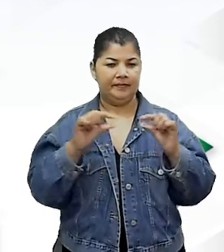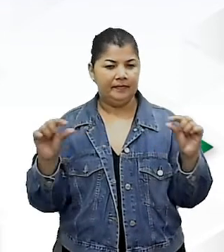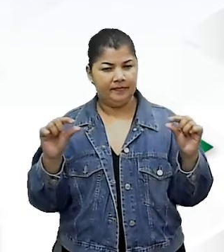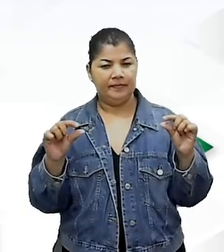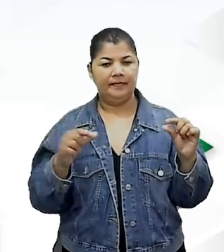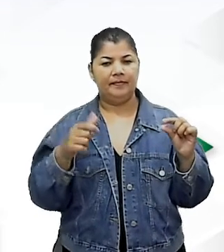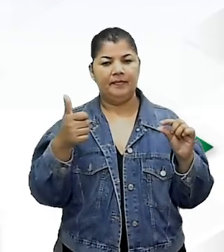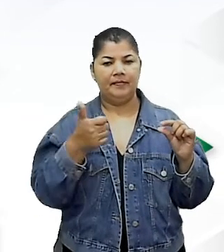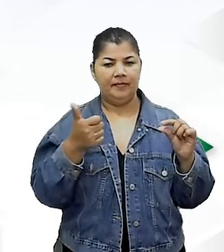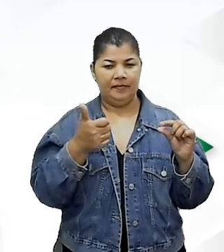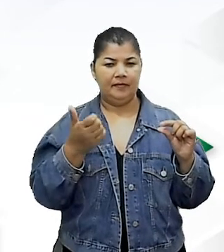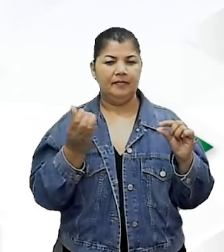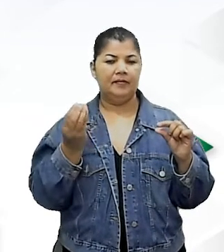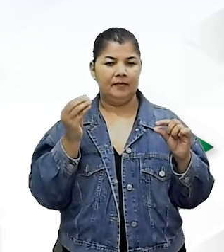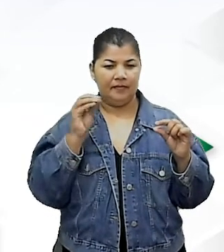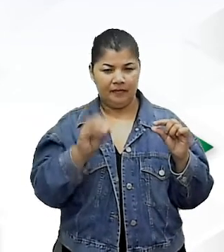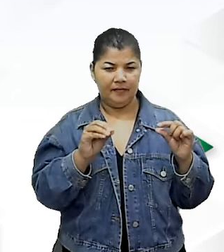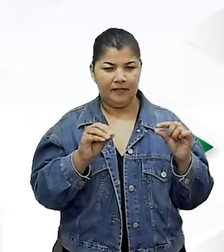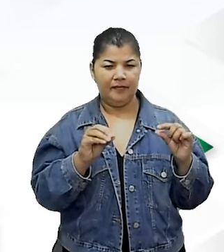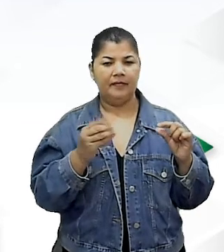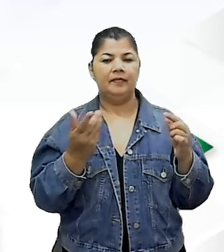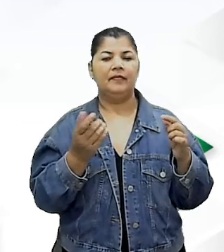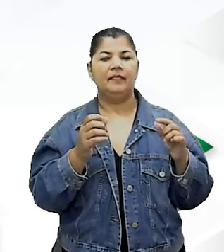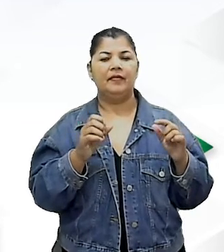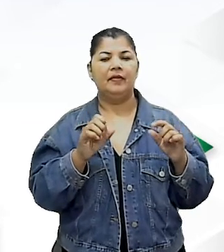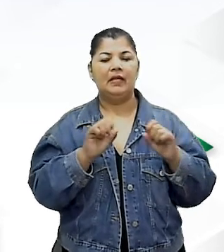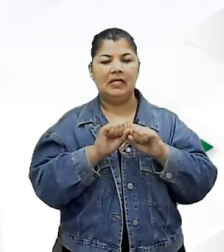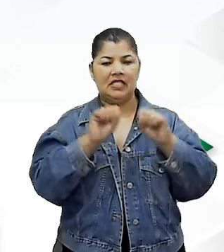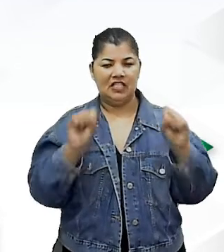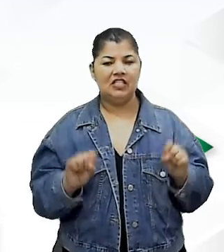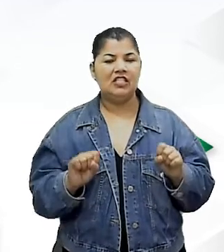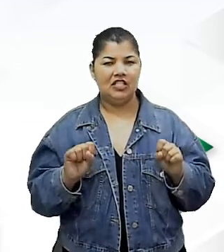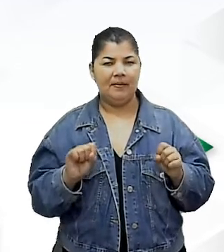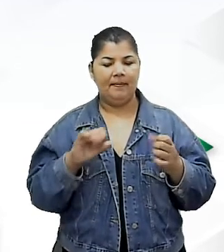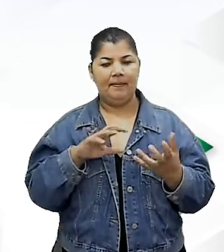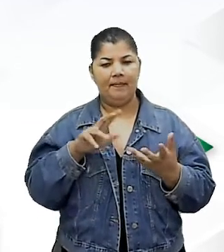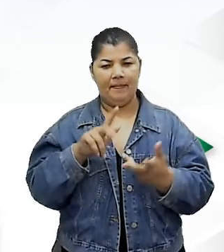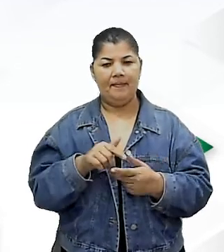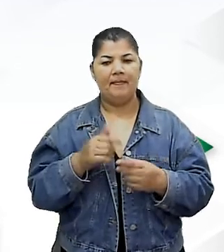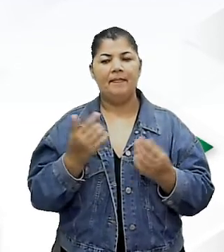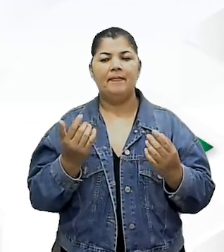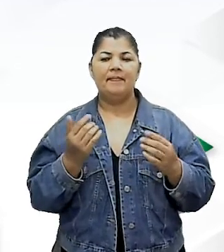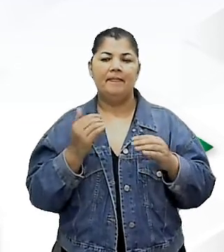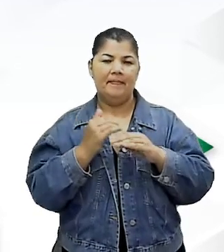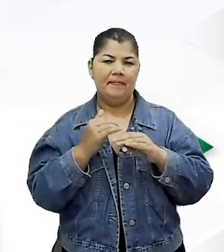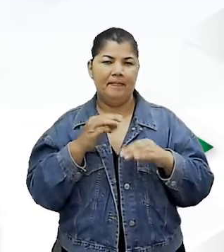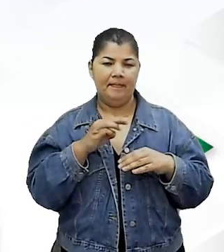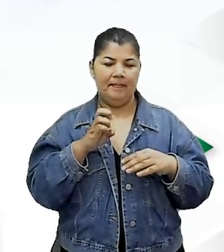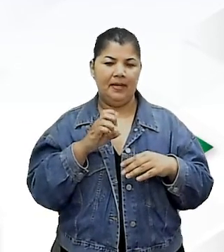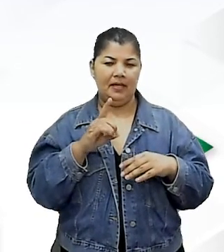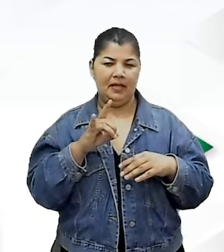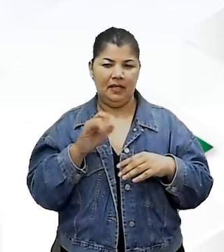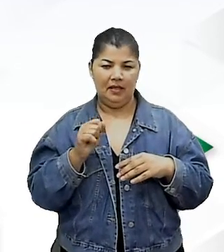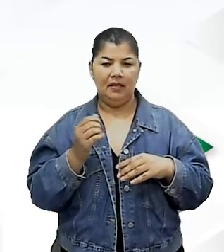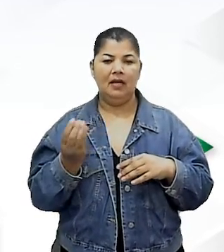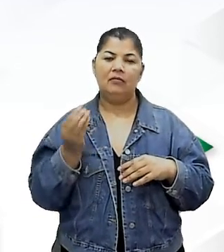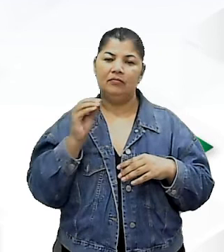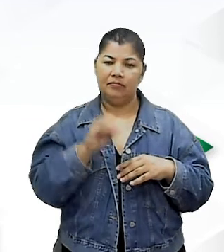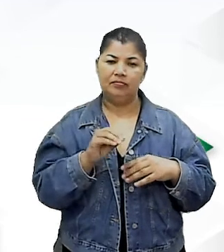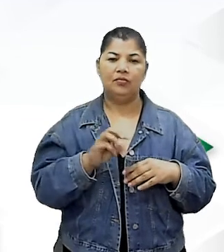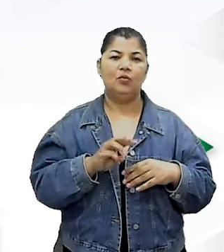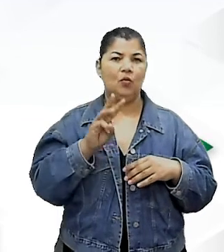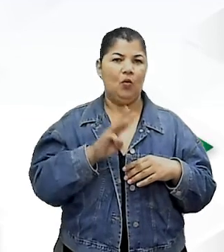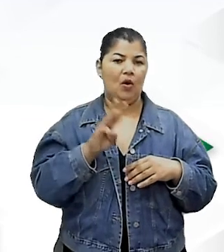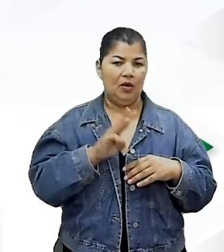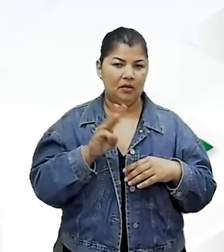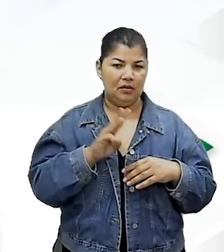primeiro colocar no Sistema Internacional de Unidades de Medida. A potência vem expressa em watts, isso você já sabe.